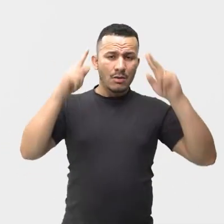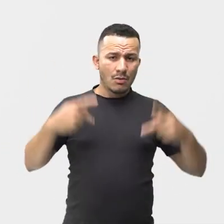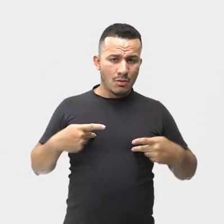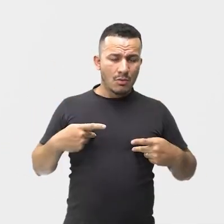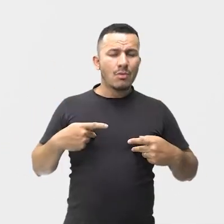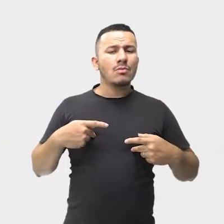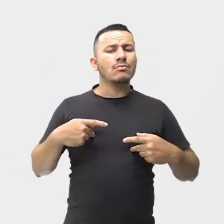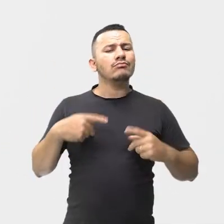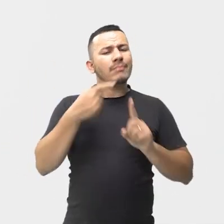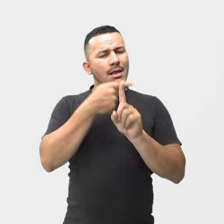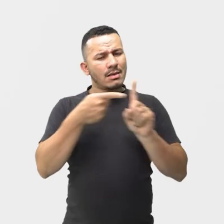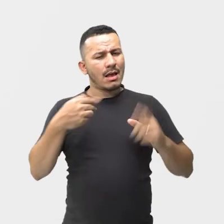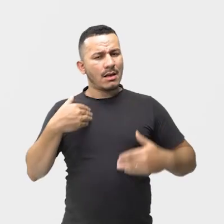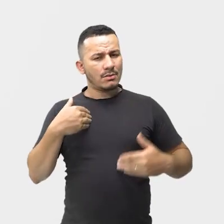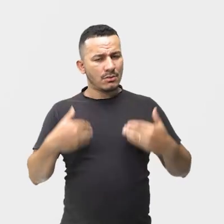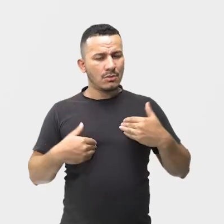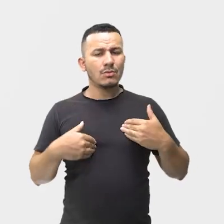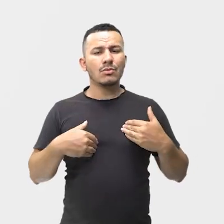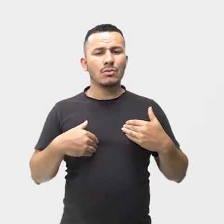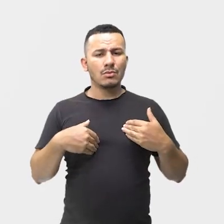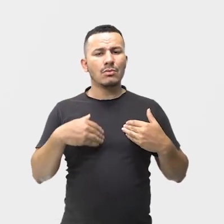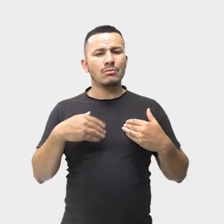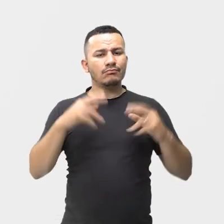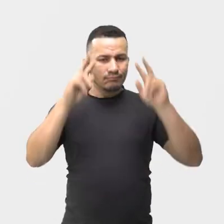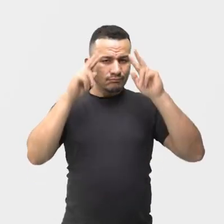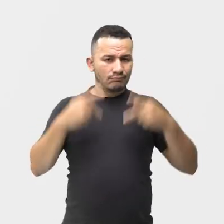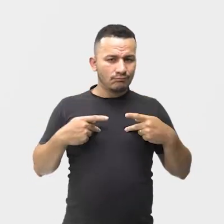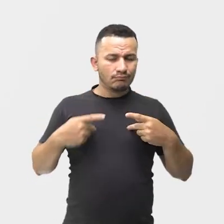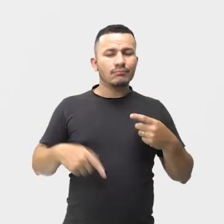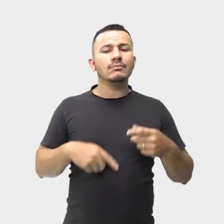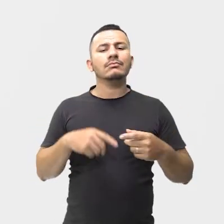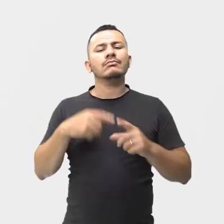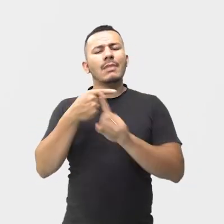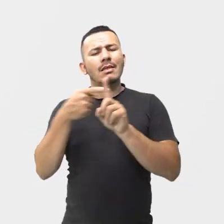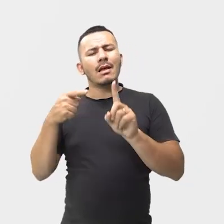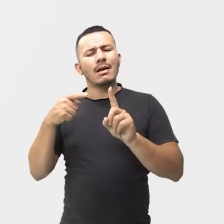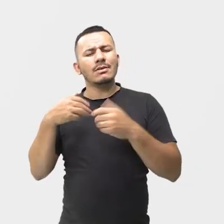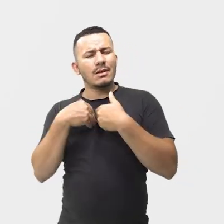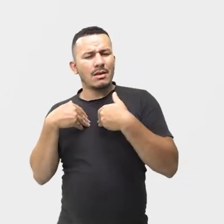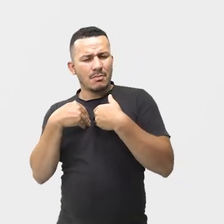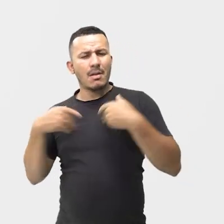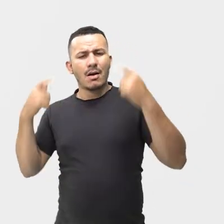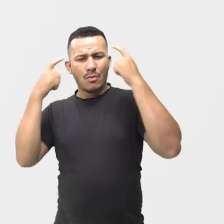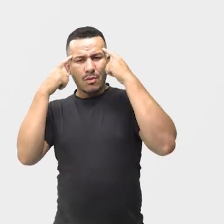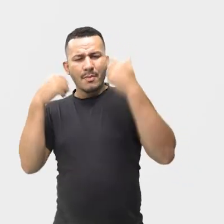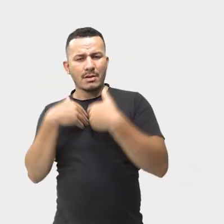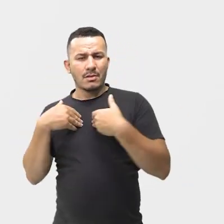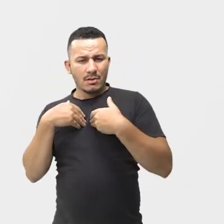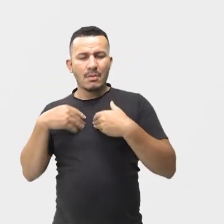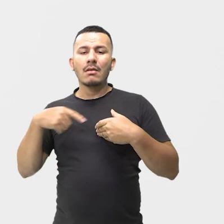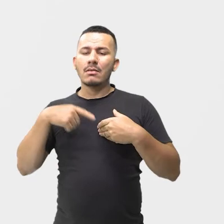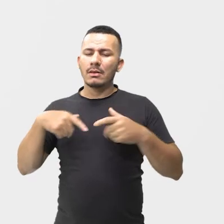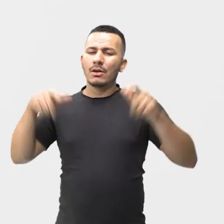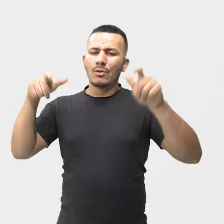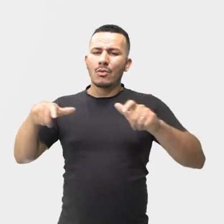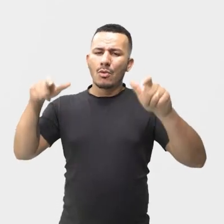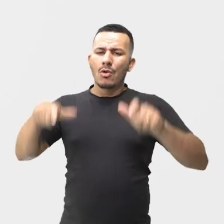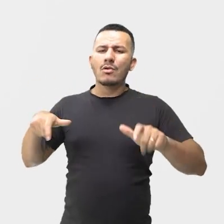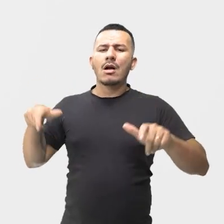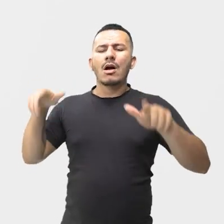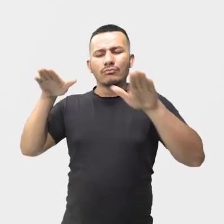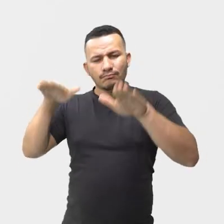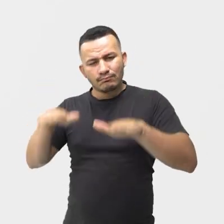e a cabeça de animais, eles eram cultuados, certo? Havia os templos deles